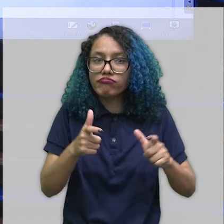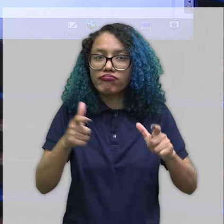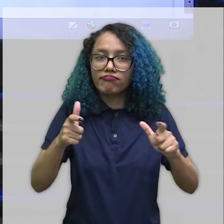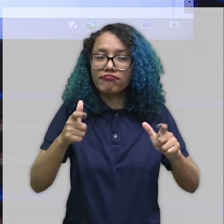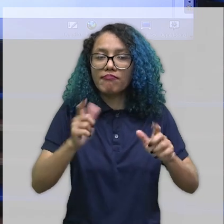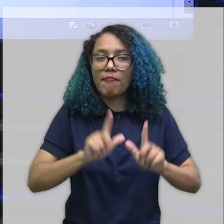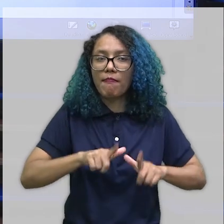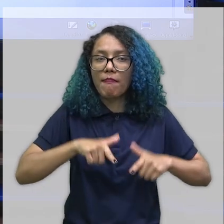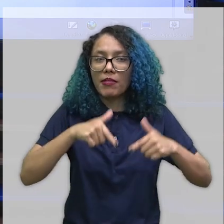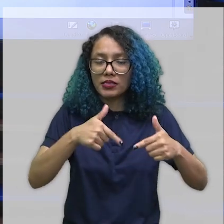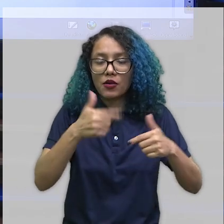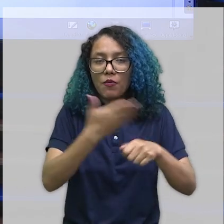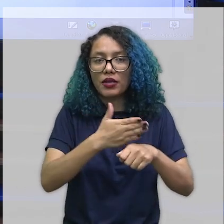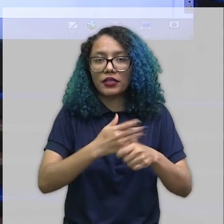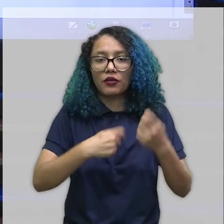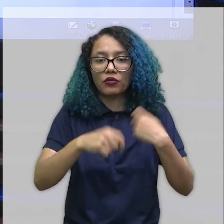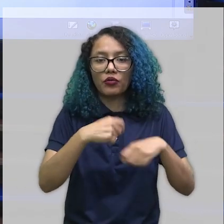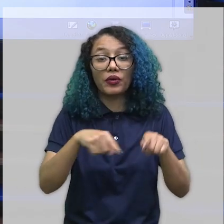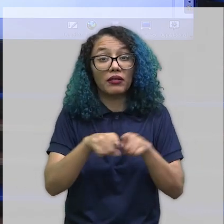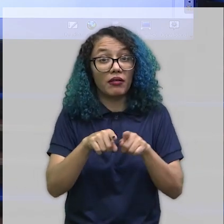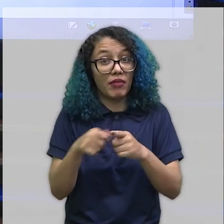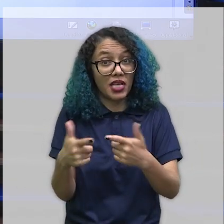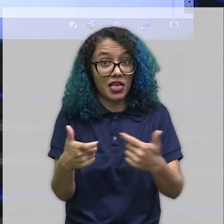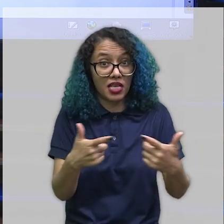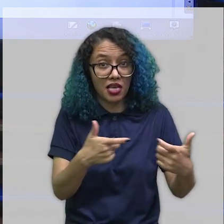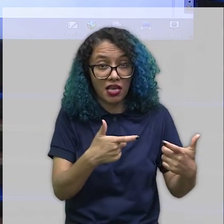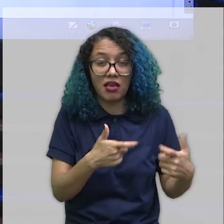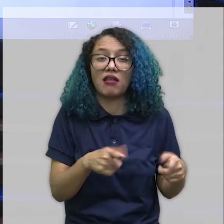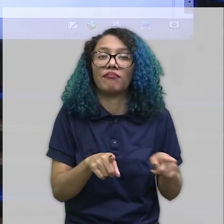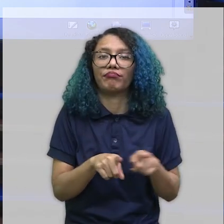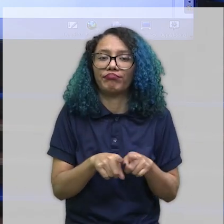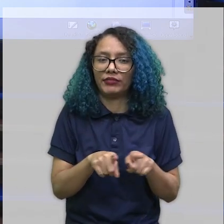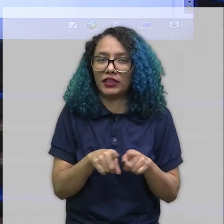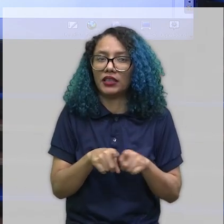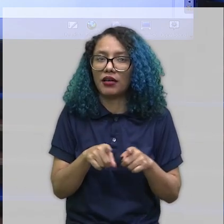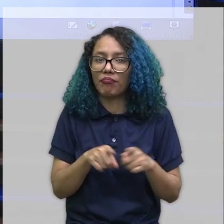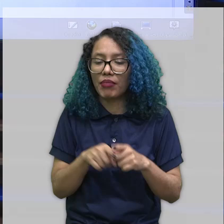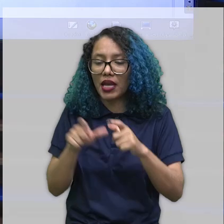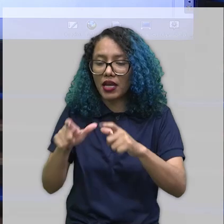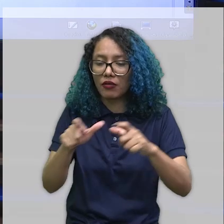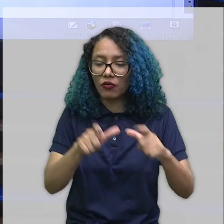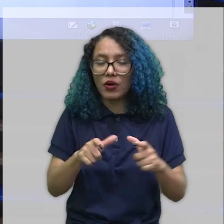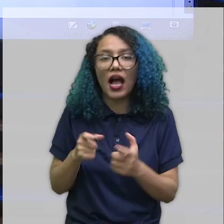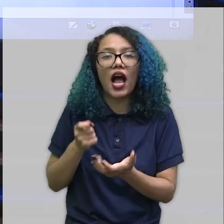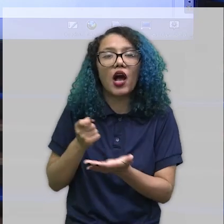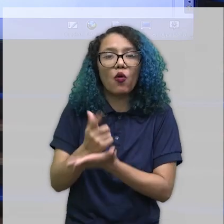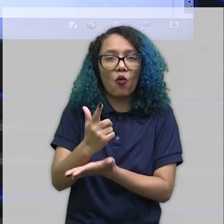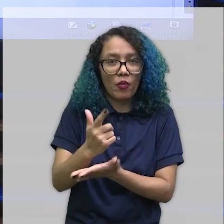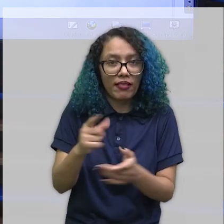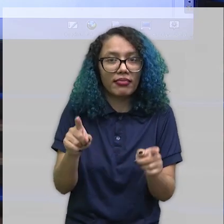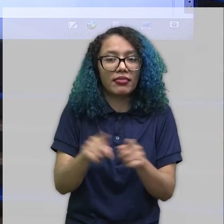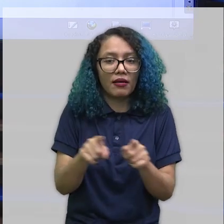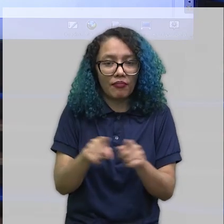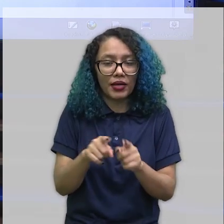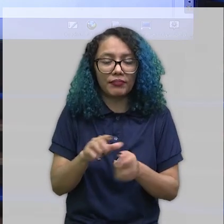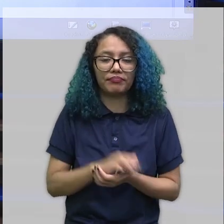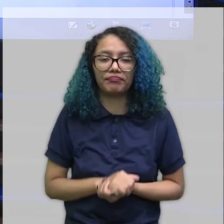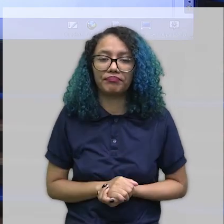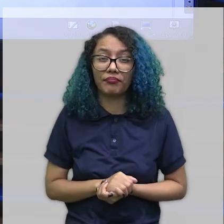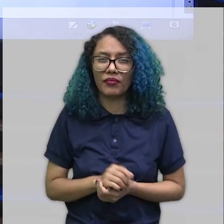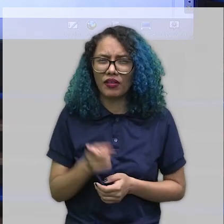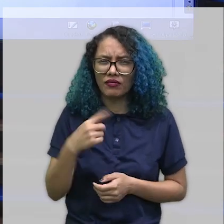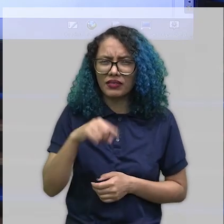como a compra de guerras também, bem como a compra de território. Vocês sabiam que a região onde está